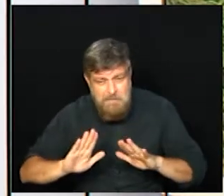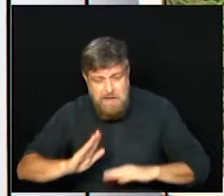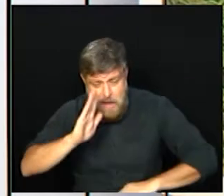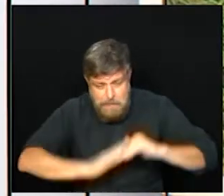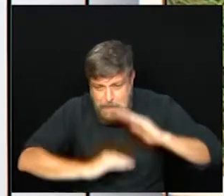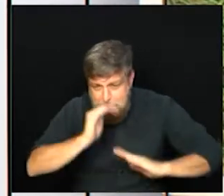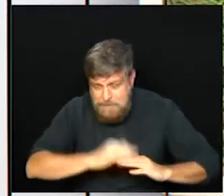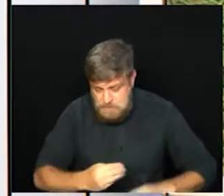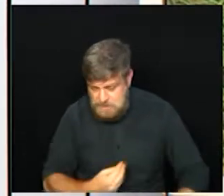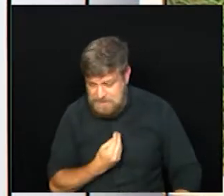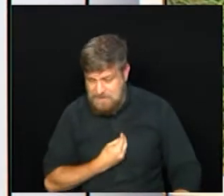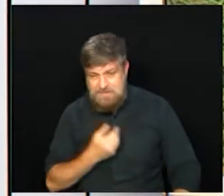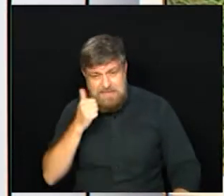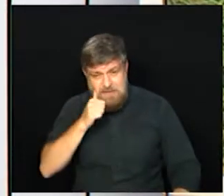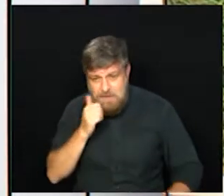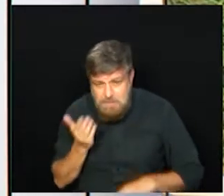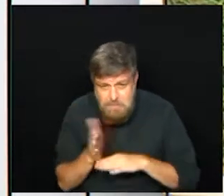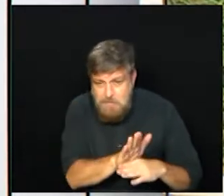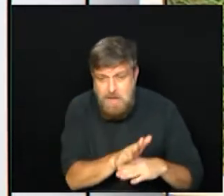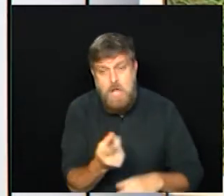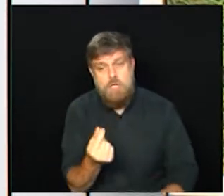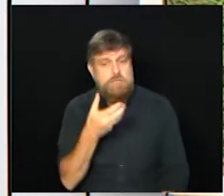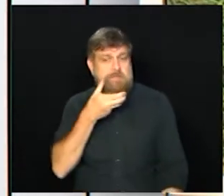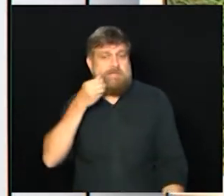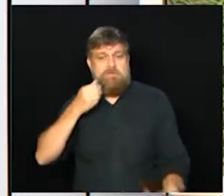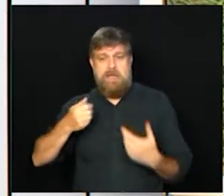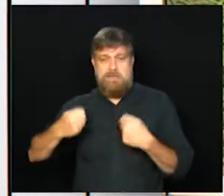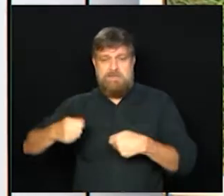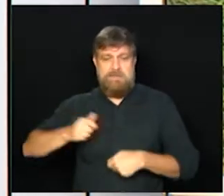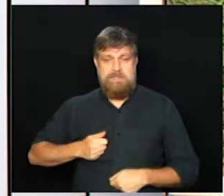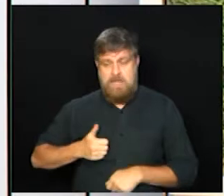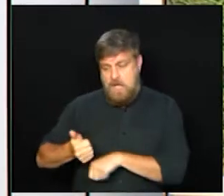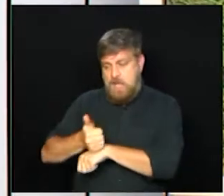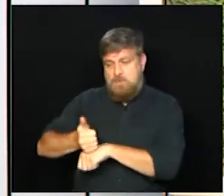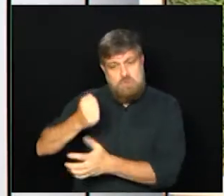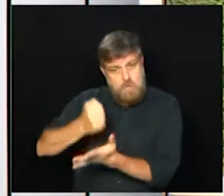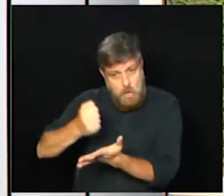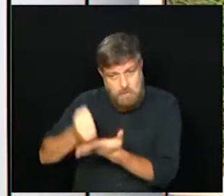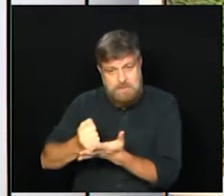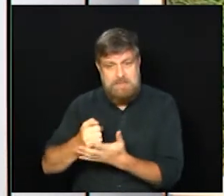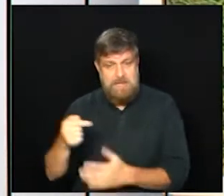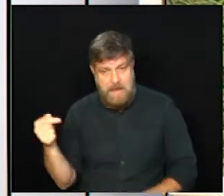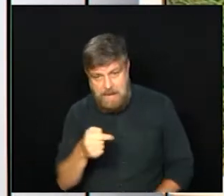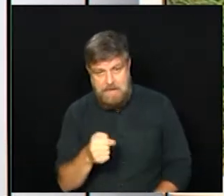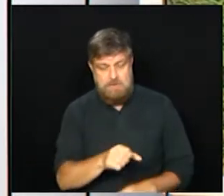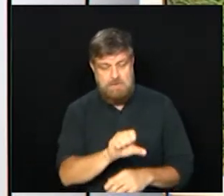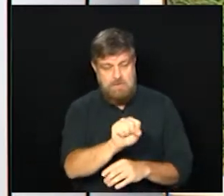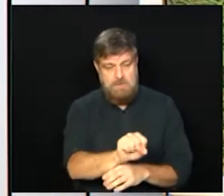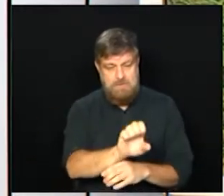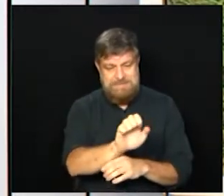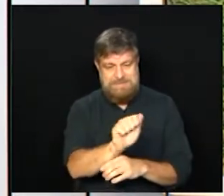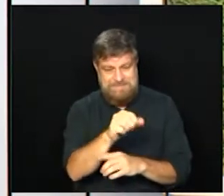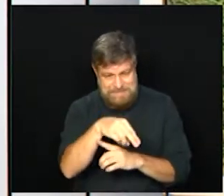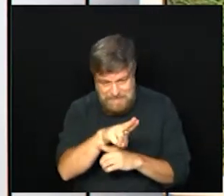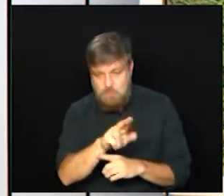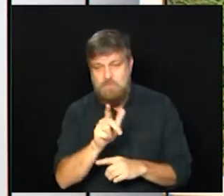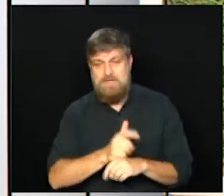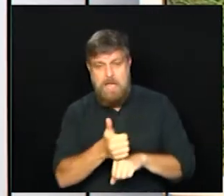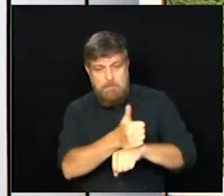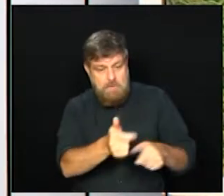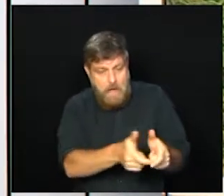na realidade mesmo, você precisa ter investimento. Então, você precisa ampliar a equipe do CEAMO, por exemplo, né?